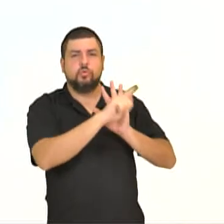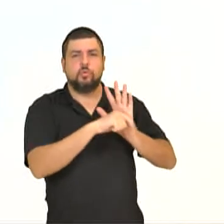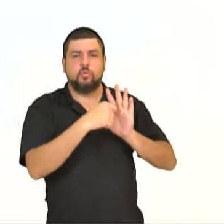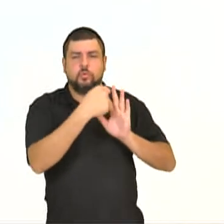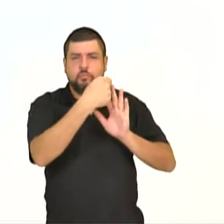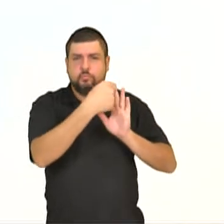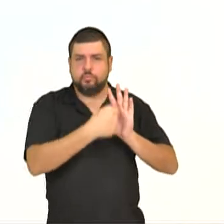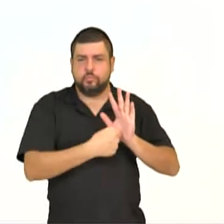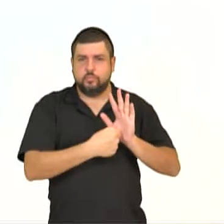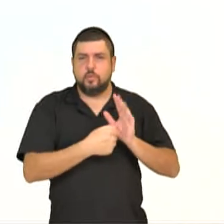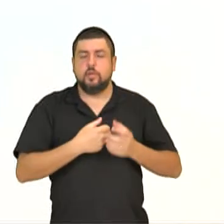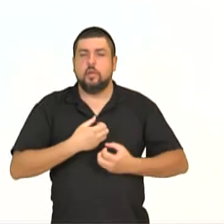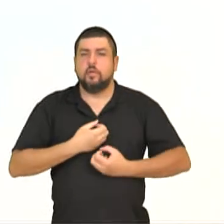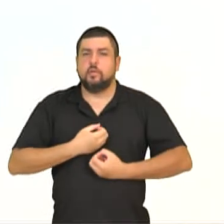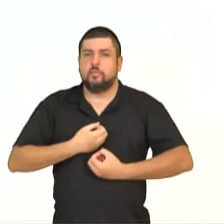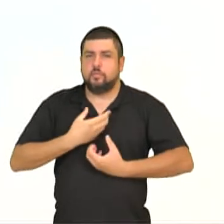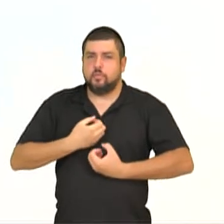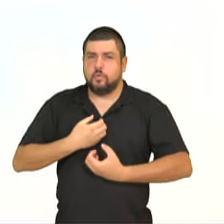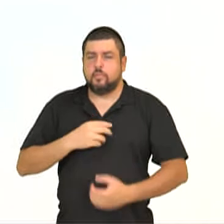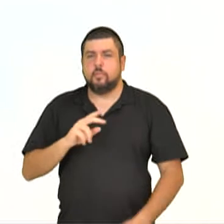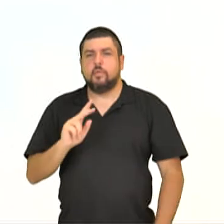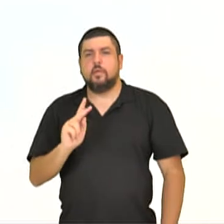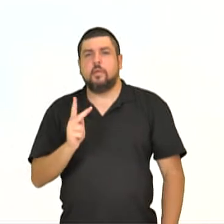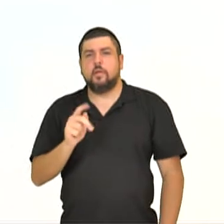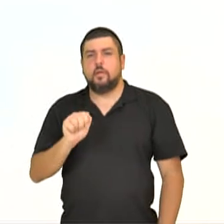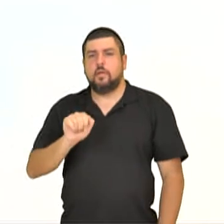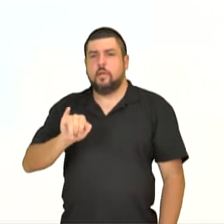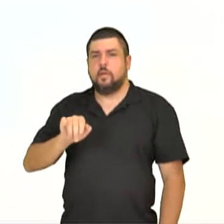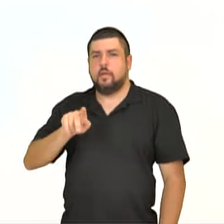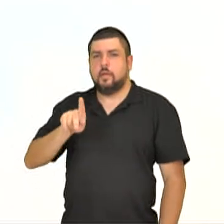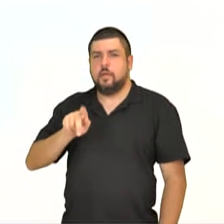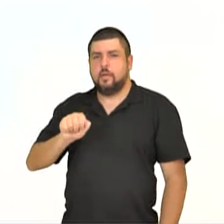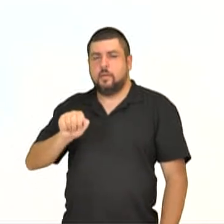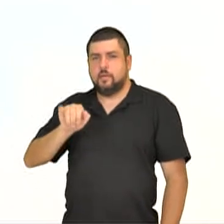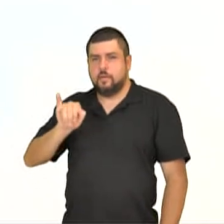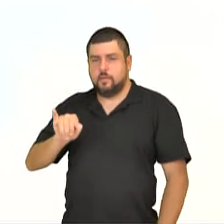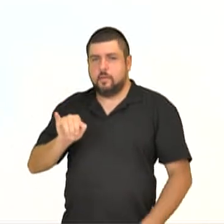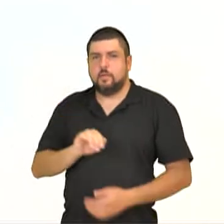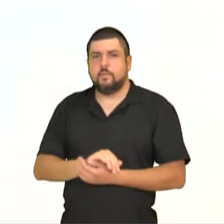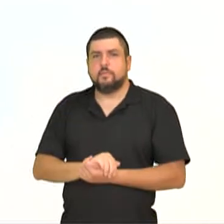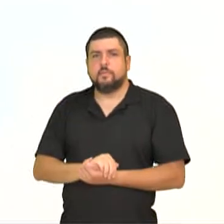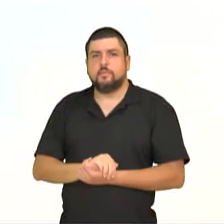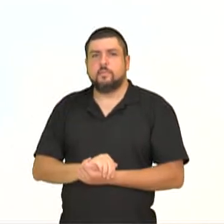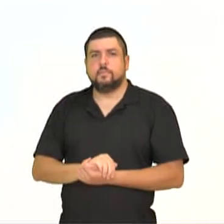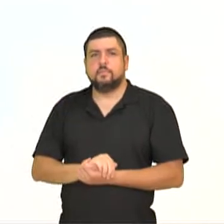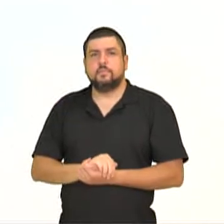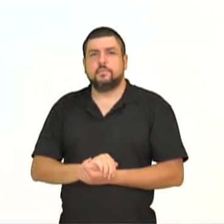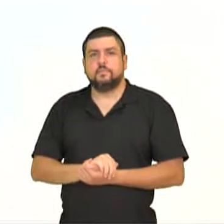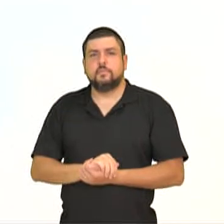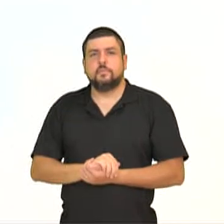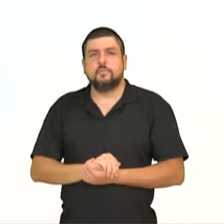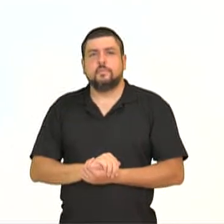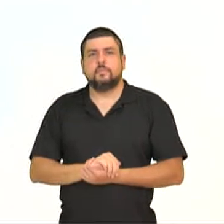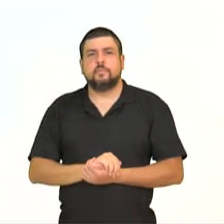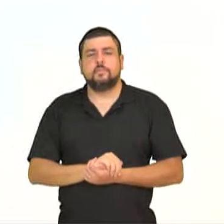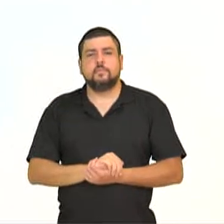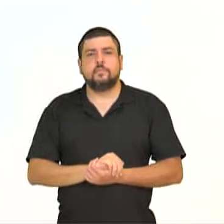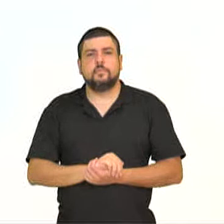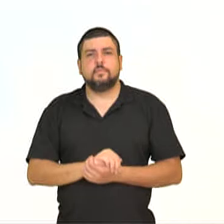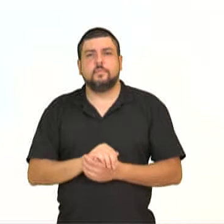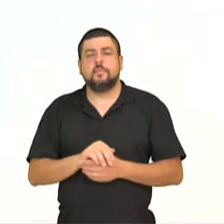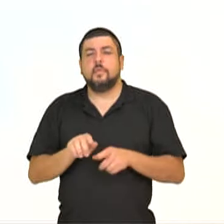poema haikai. Objetivo, reconocer las características del